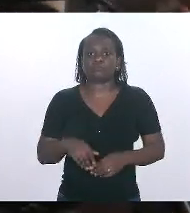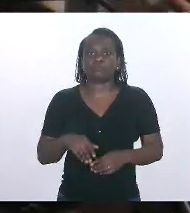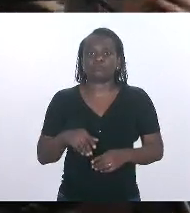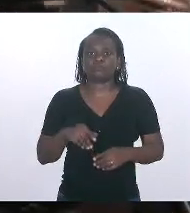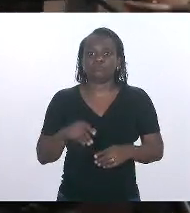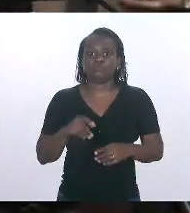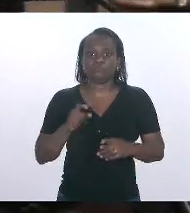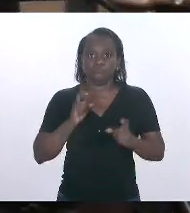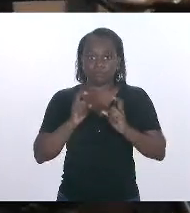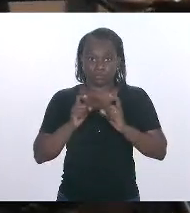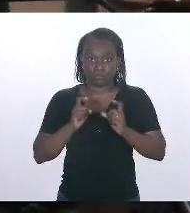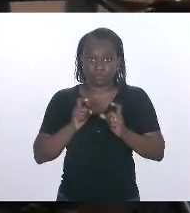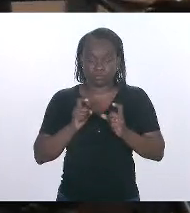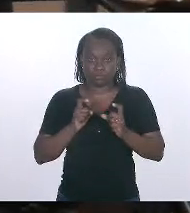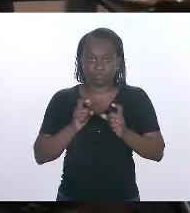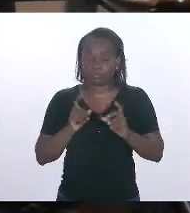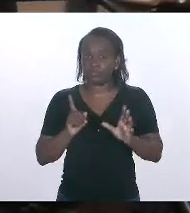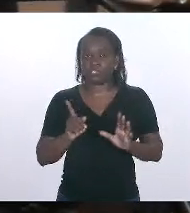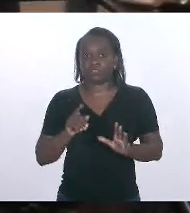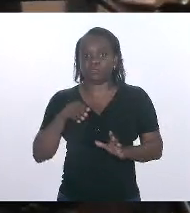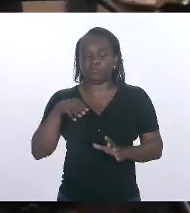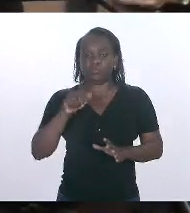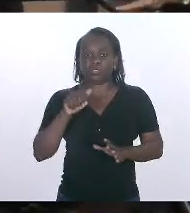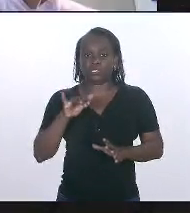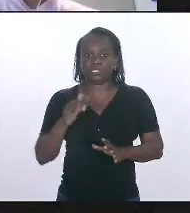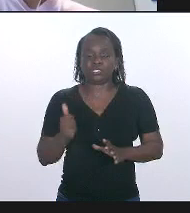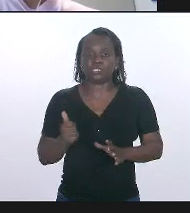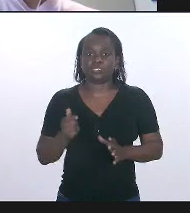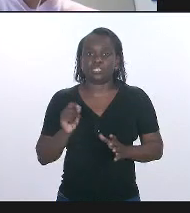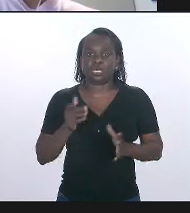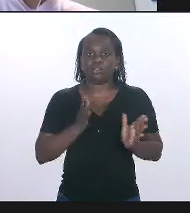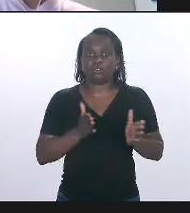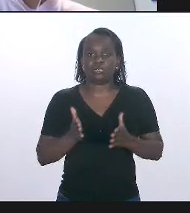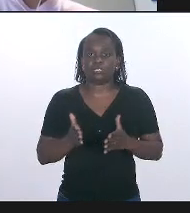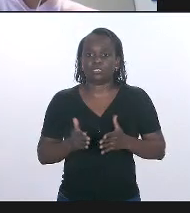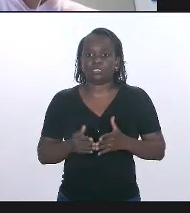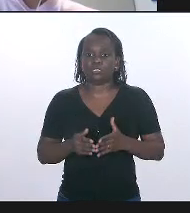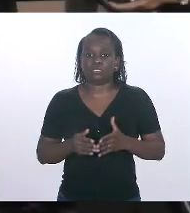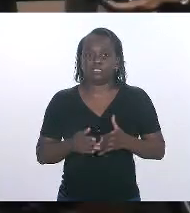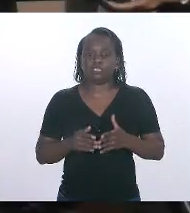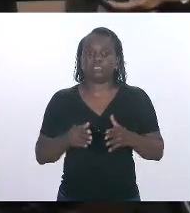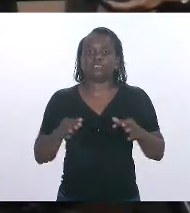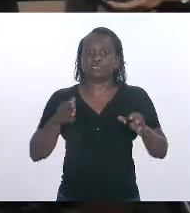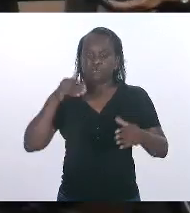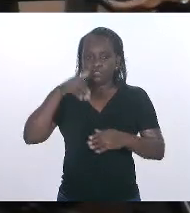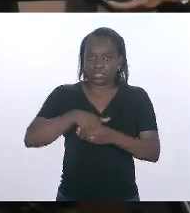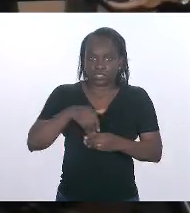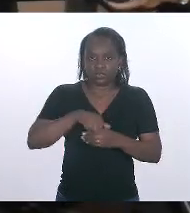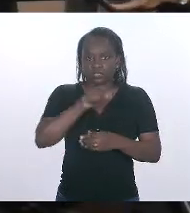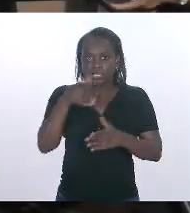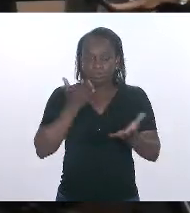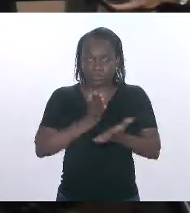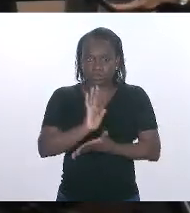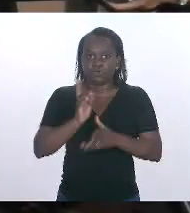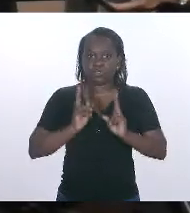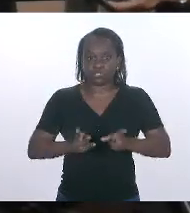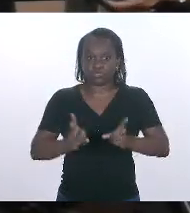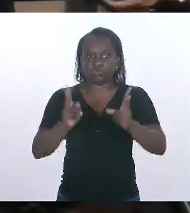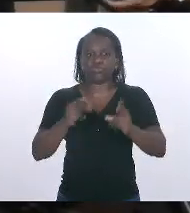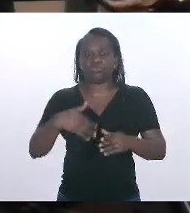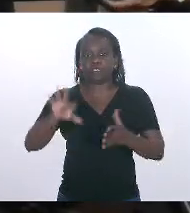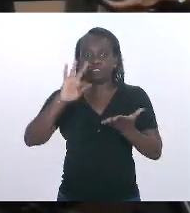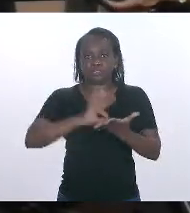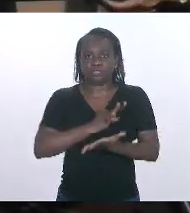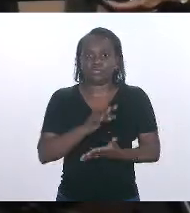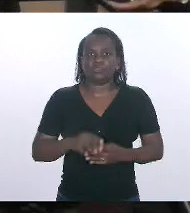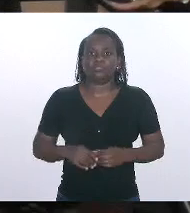discutir? Não, senhor. Em relação... Encerrada a discussão, em votação, os senhores que aprovam, permanecem como estão aprovados, vai ao